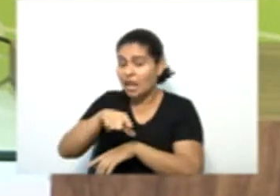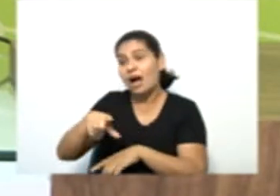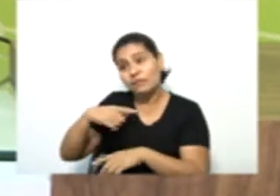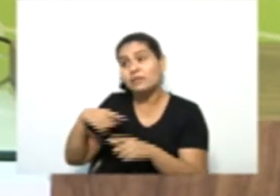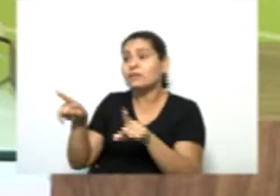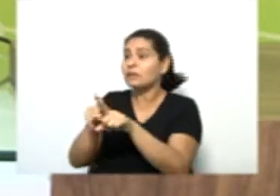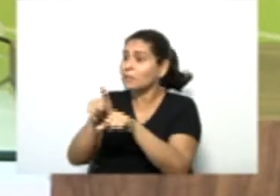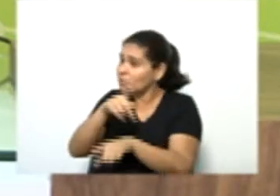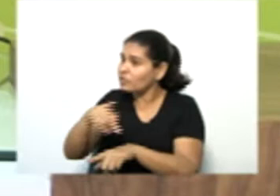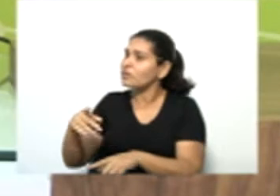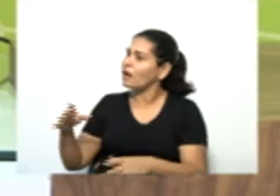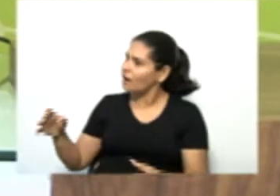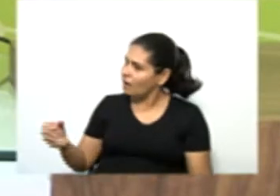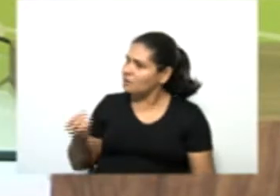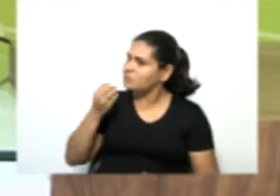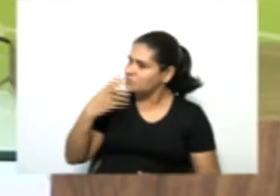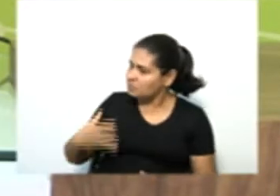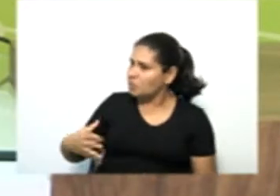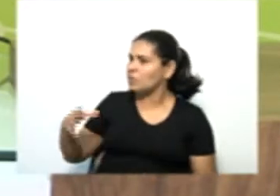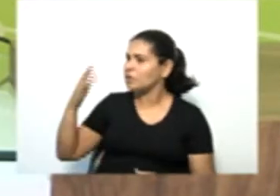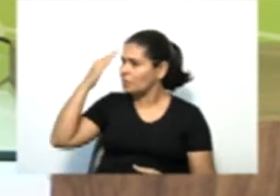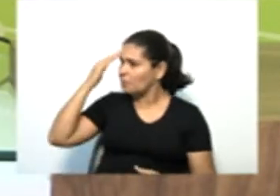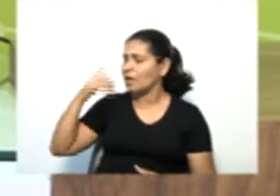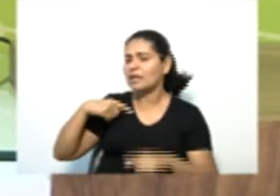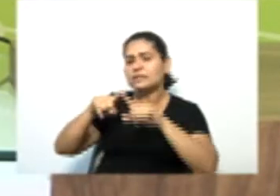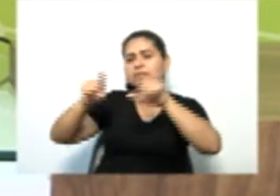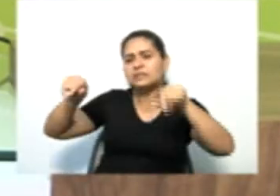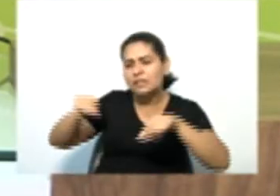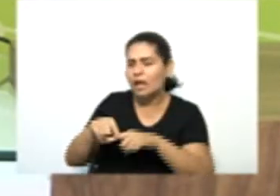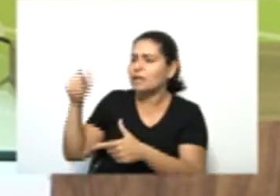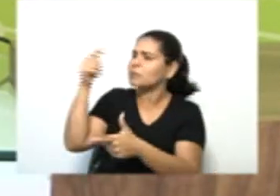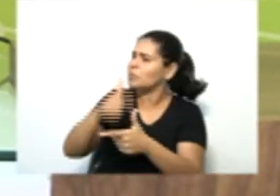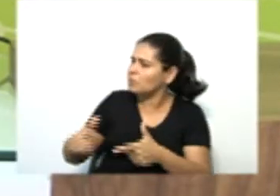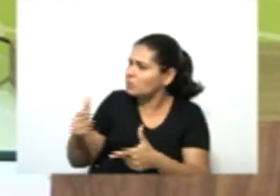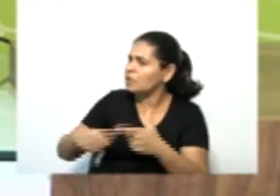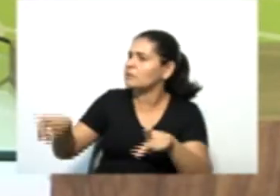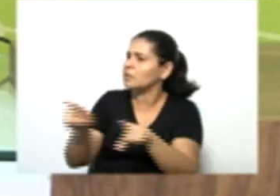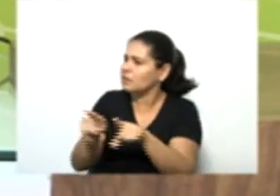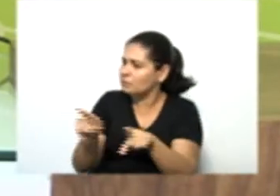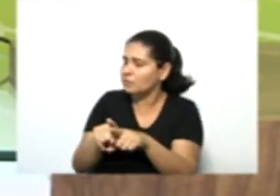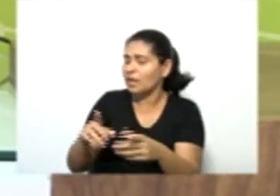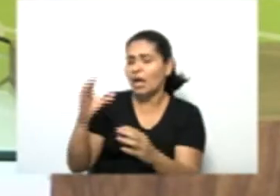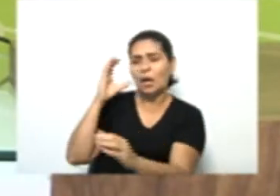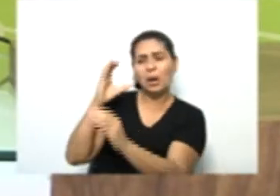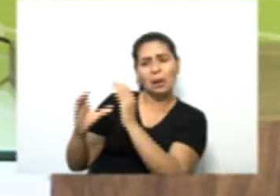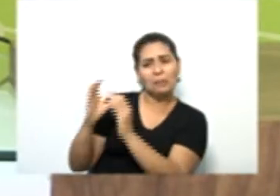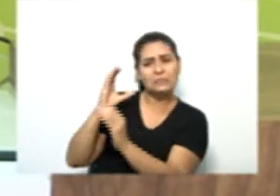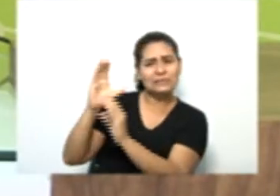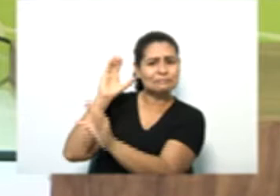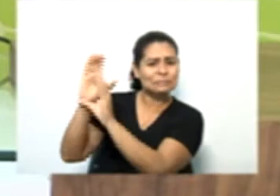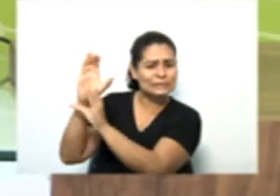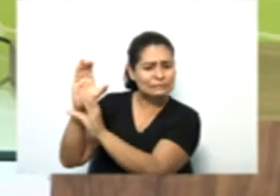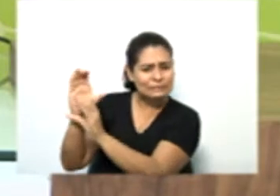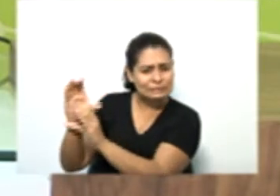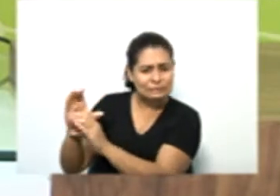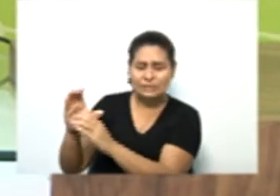para eles, porque a gente, até em sala de aula há conflitos, até em sala de aula a comunicação às vezes não